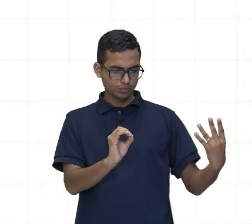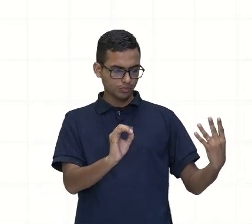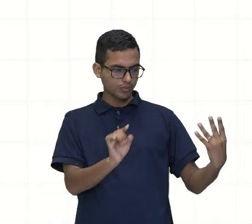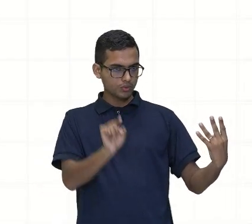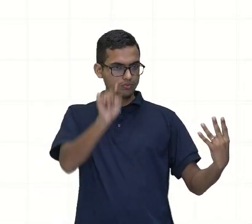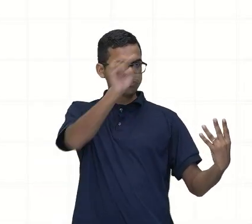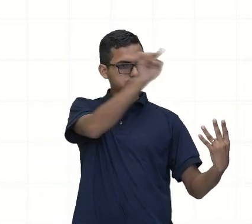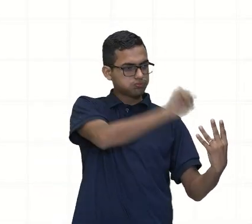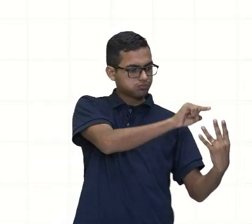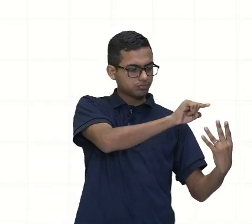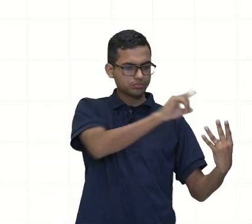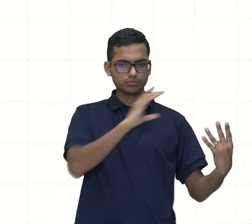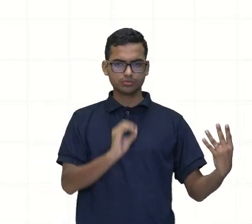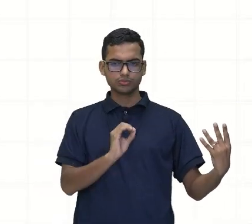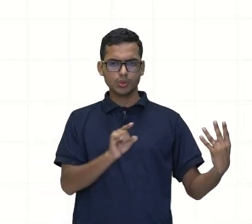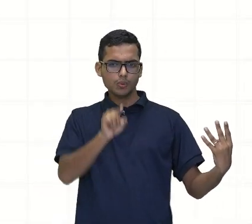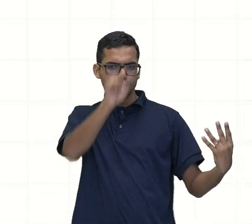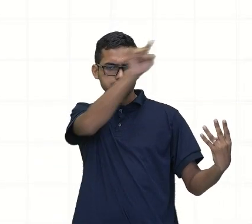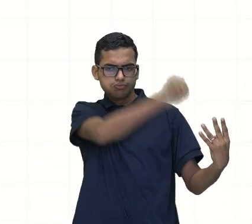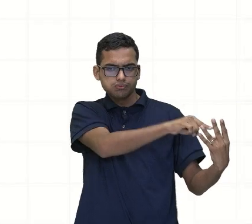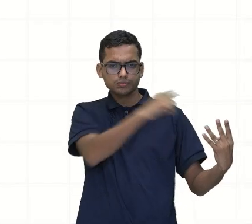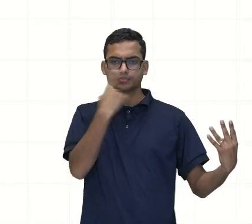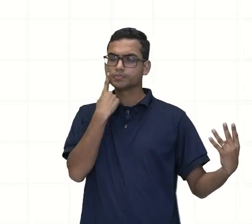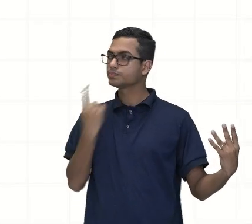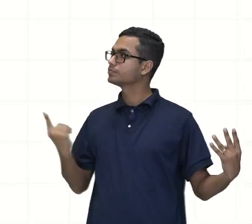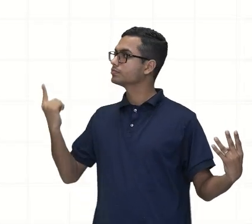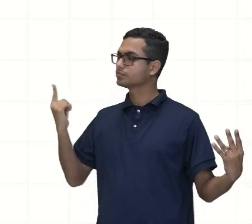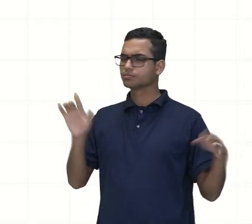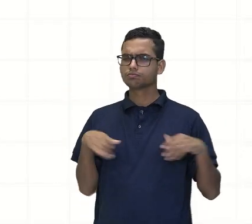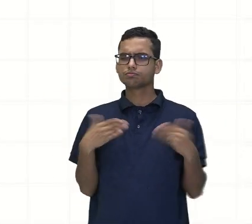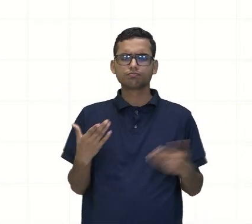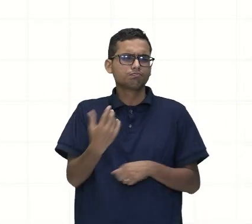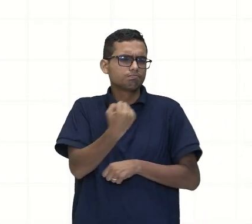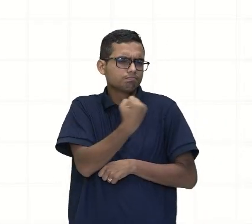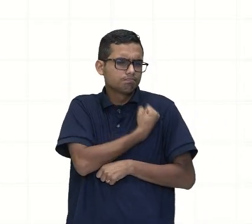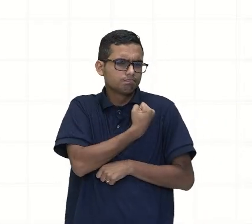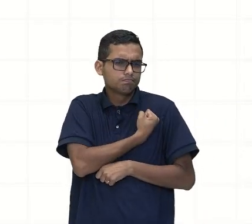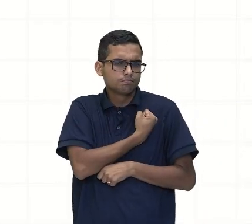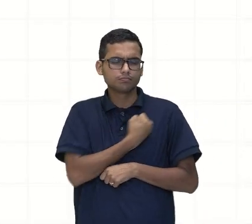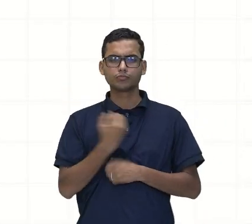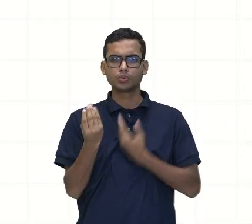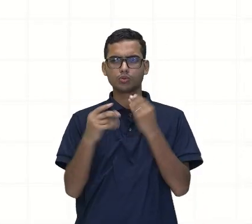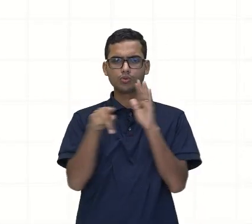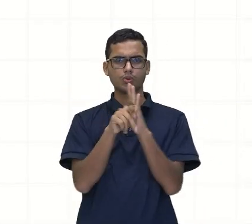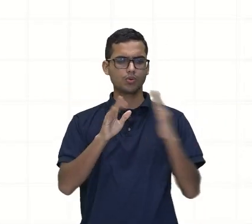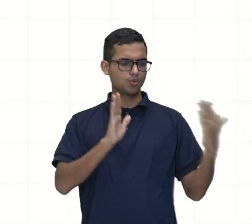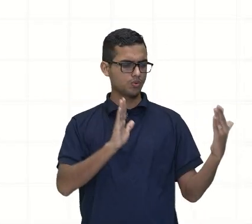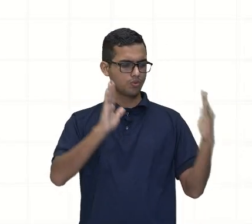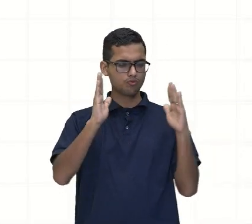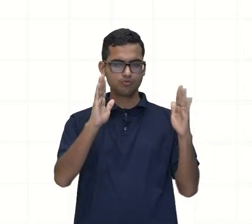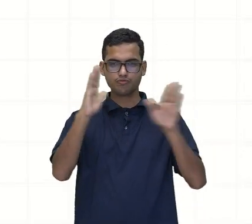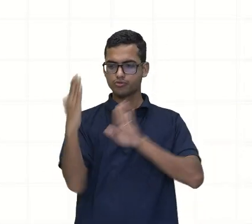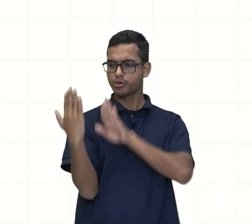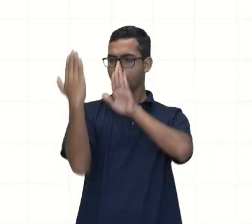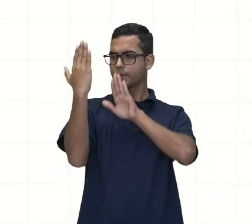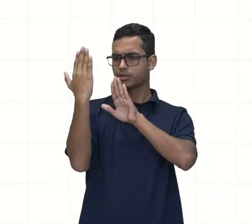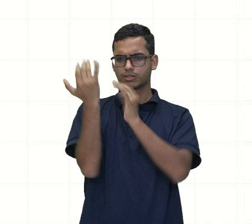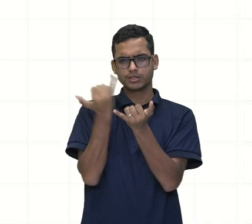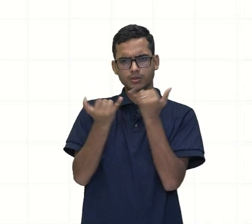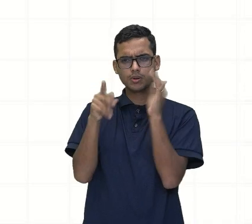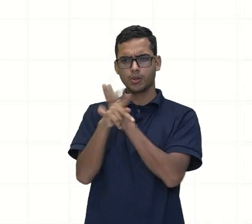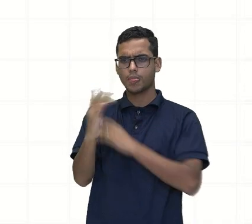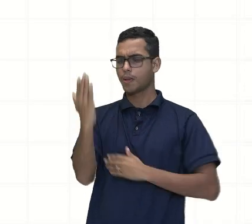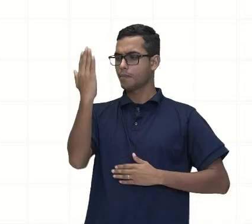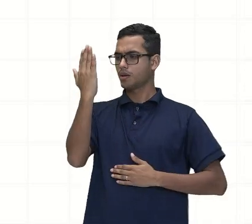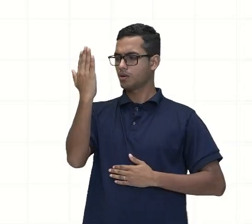até o 4. Qual é o simétrico do 4? É como se o 4 fosse se olhar no espelho. Se a gente dobrar essa reta